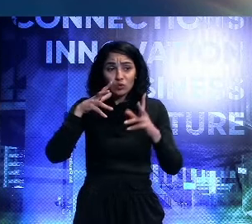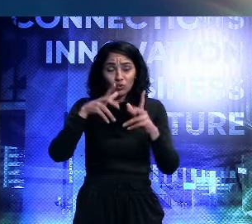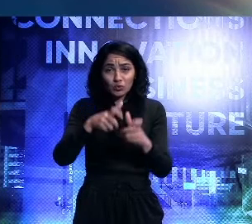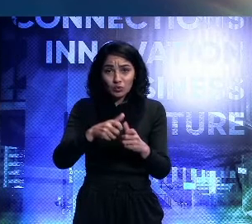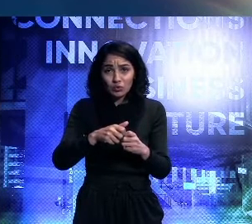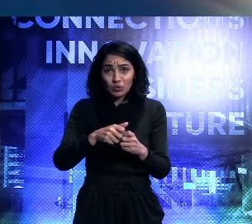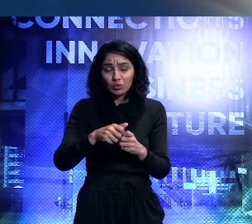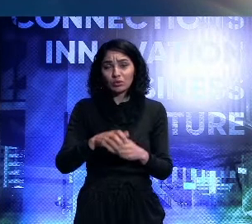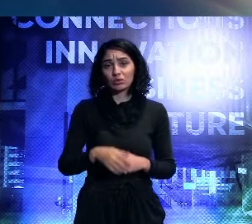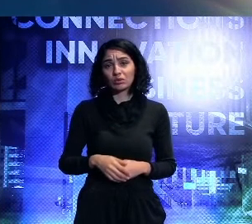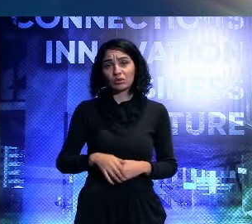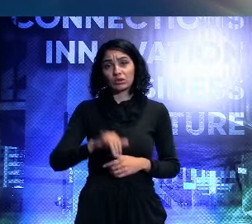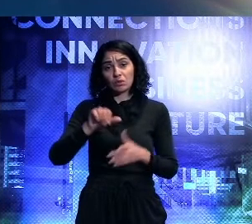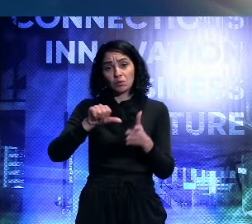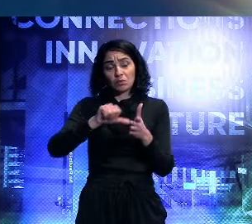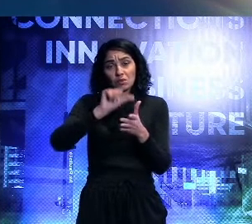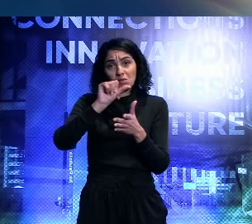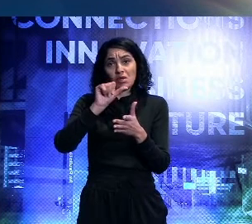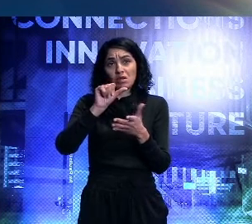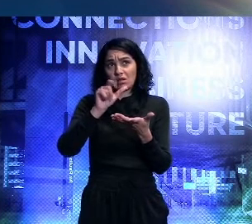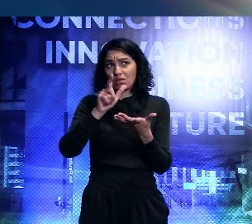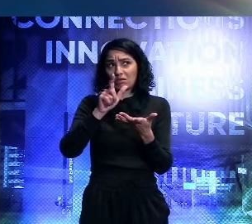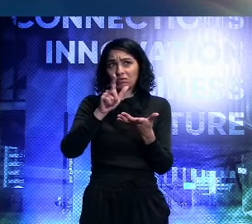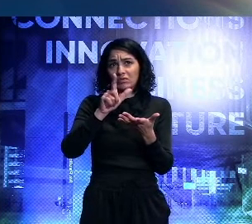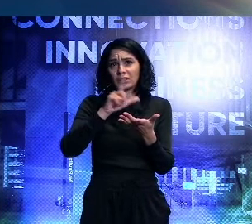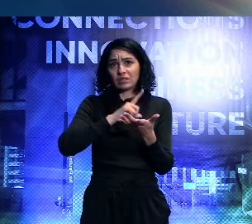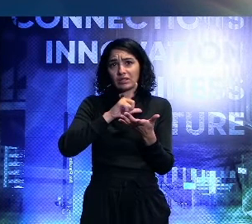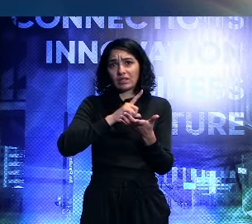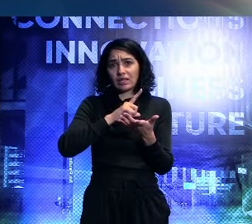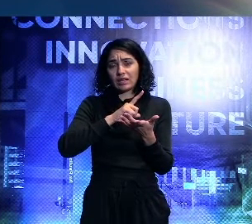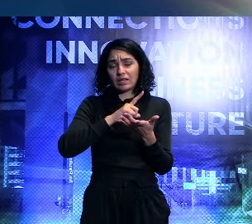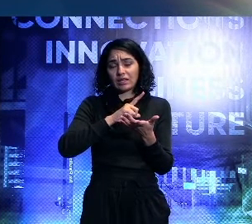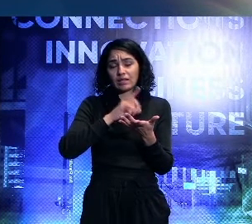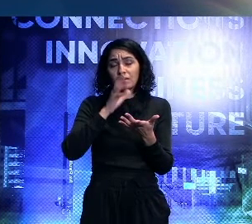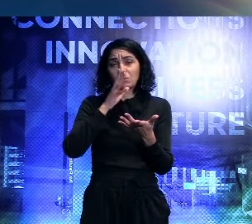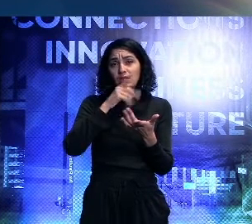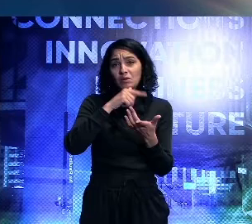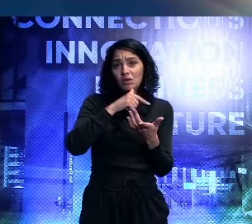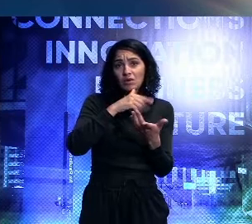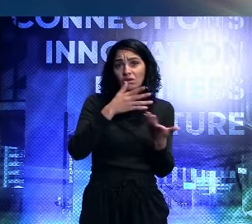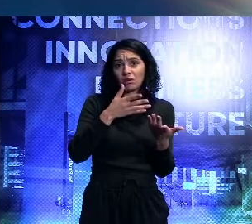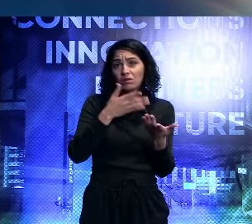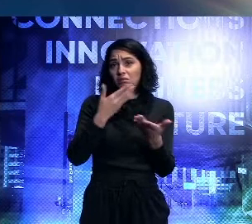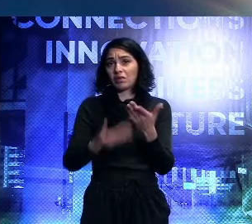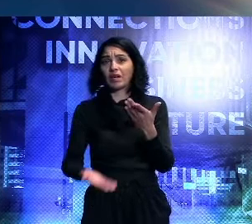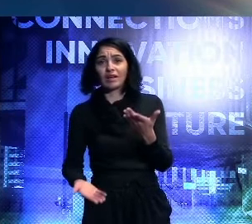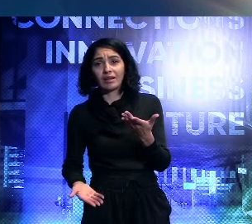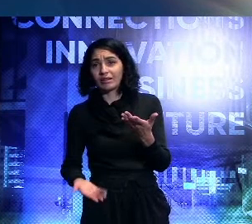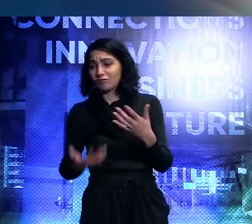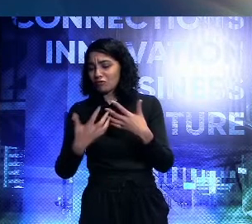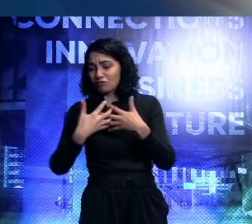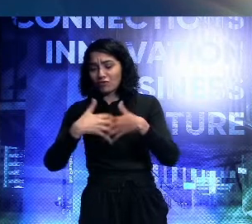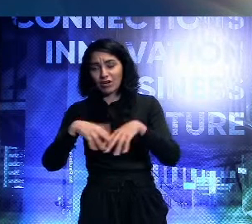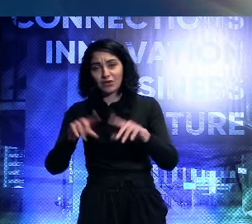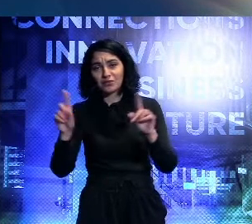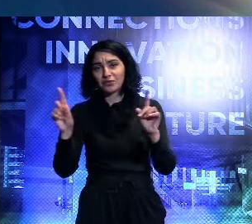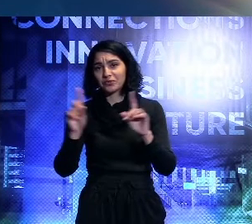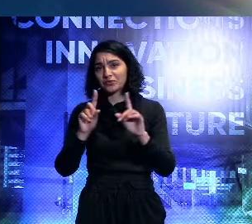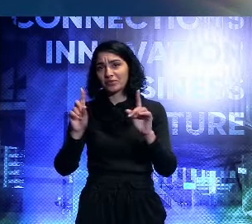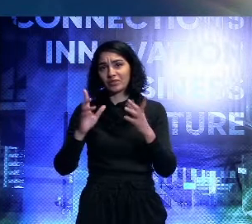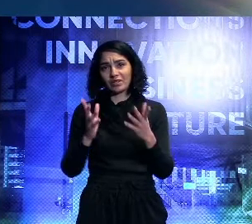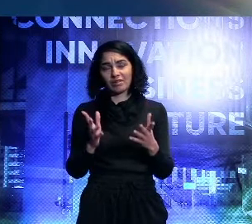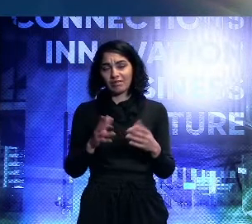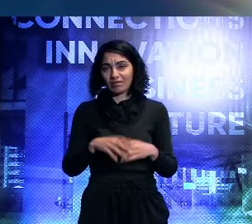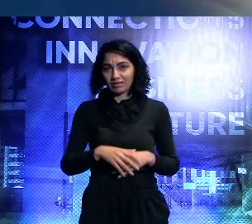o primeiro serviço da cadeia tiver um timeout de 10 segundos, azedou o pé do frango, não vai funcionar. Tá? Então,